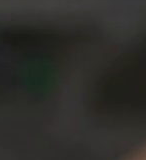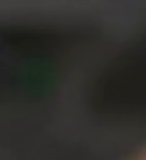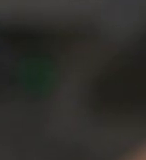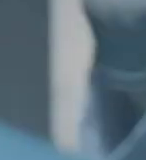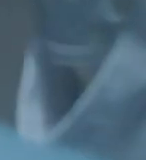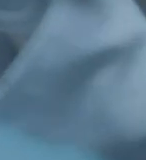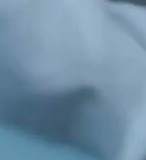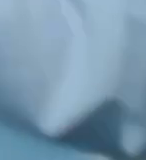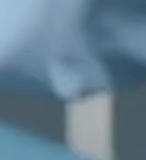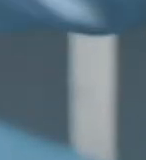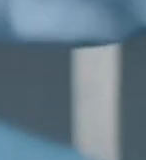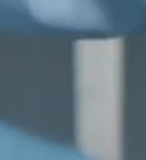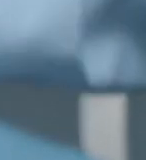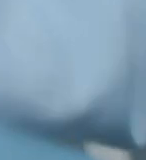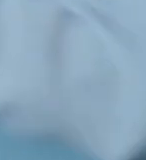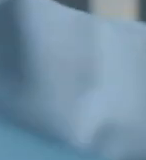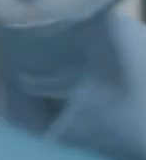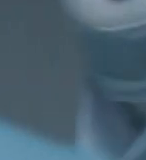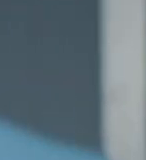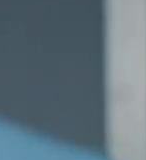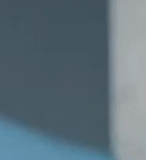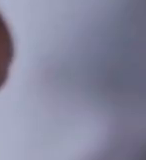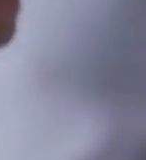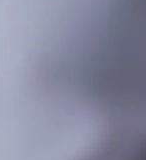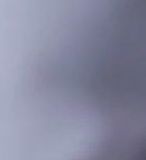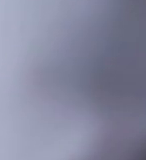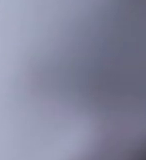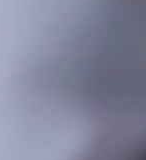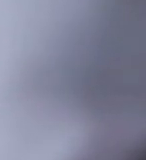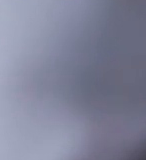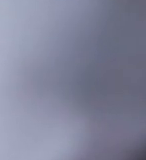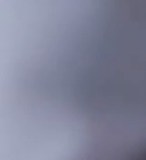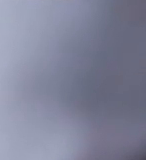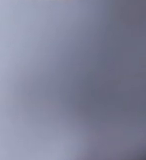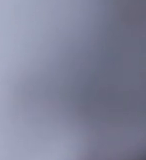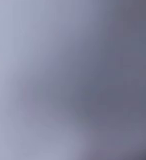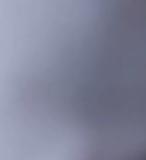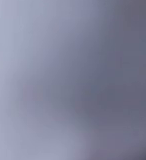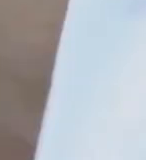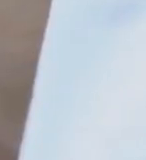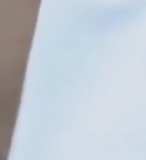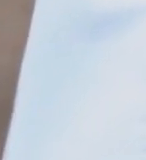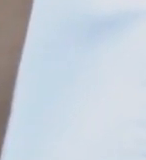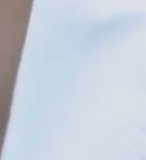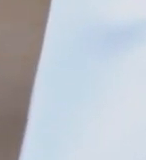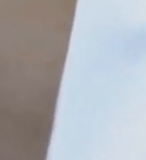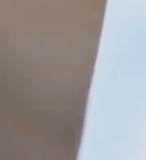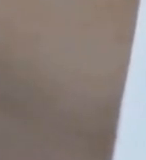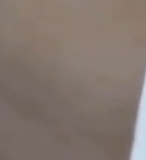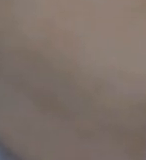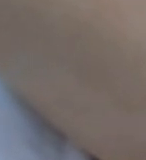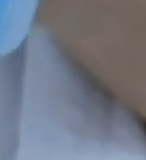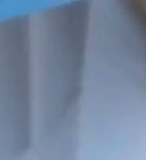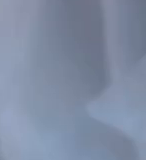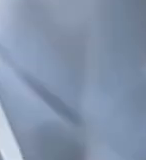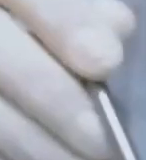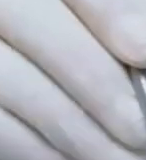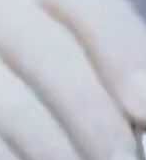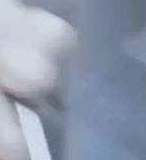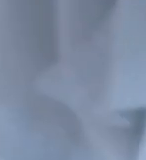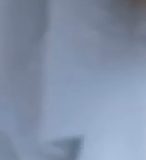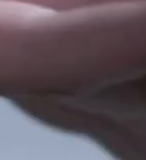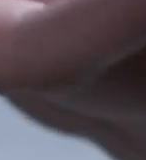prestados. O associativismo é a grande marca da FEUESC, que representa mais de 2 mil estabelecimentos